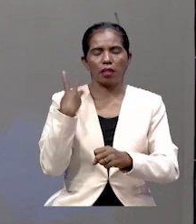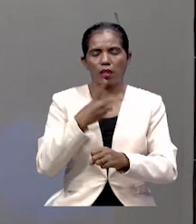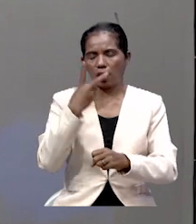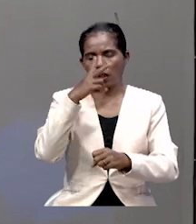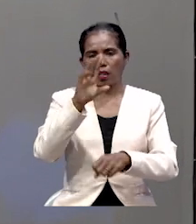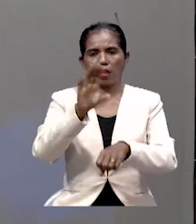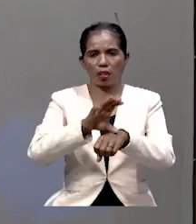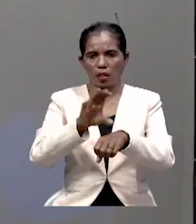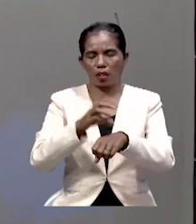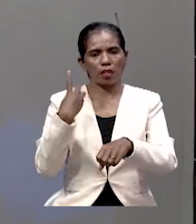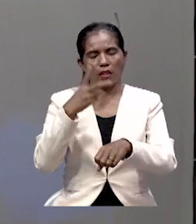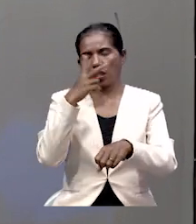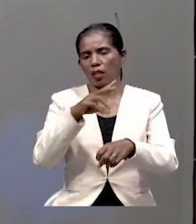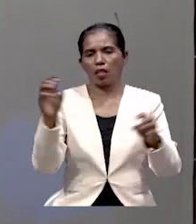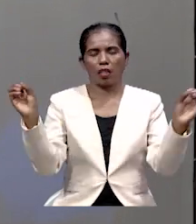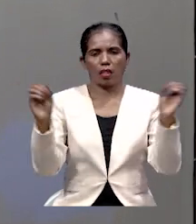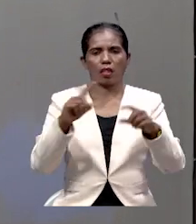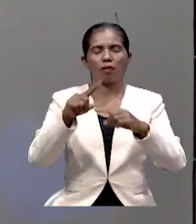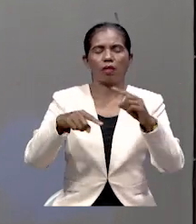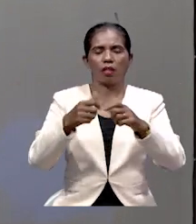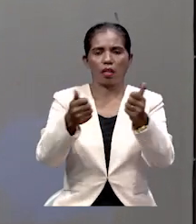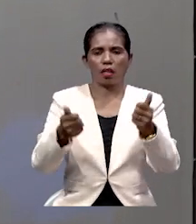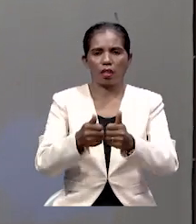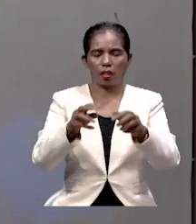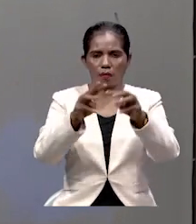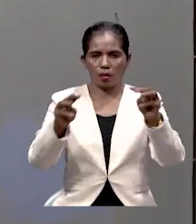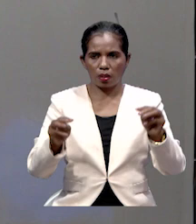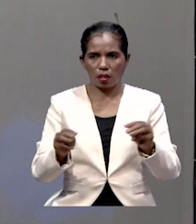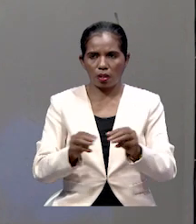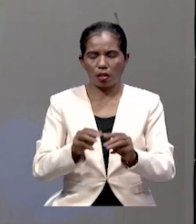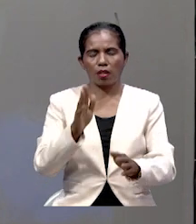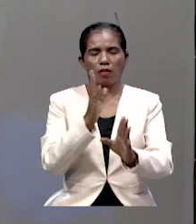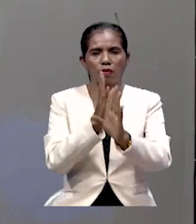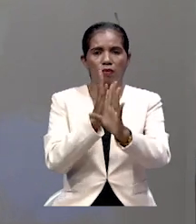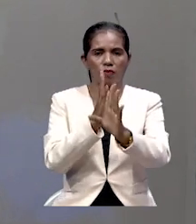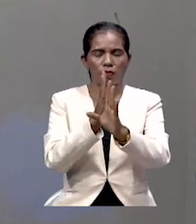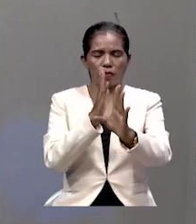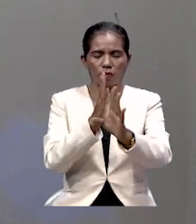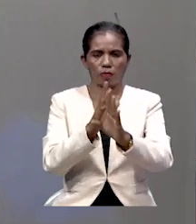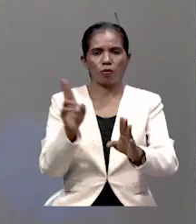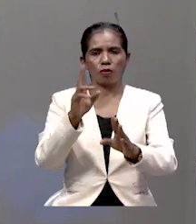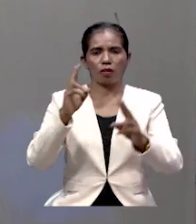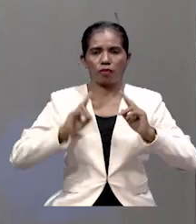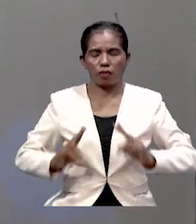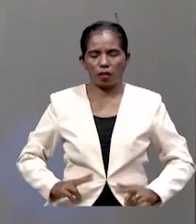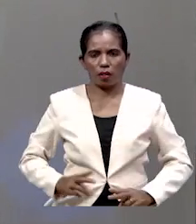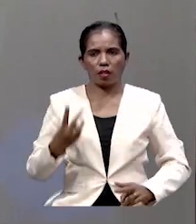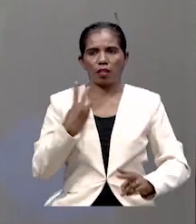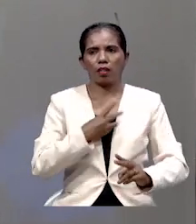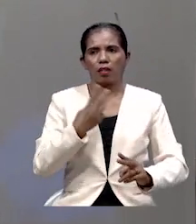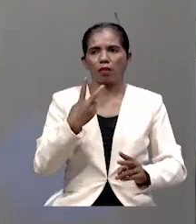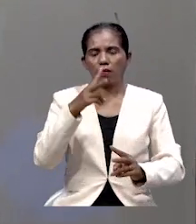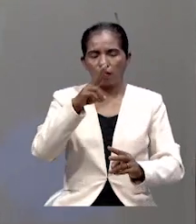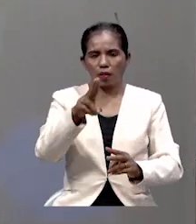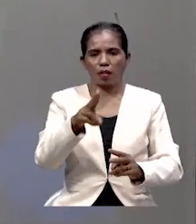ia banhira arte messias roni atributo ni nia mak forma linha hansa itatuba ia ne bamos de sinta